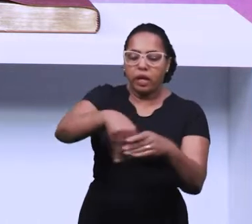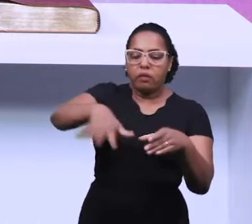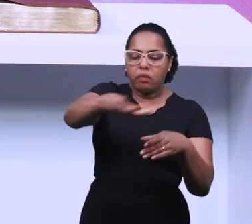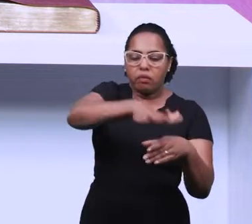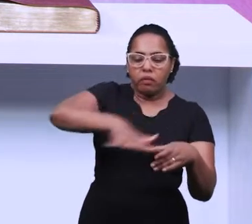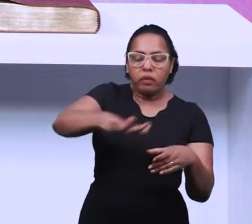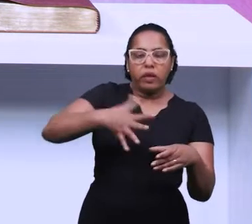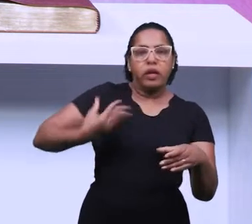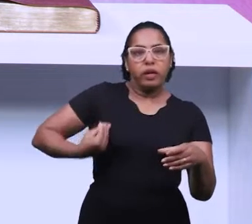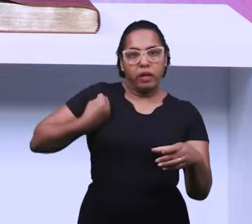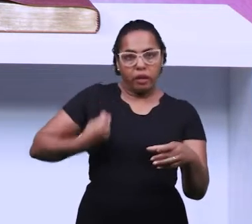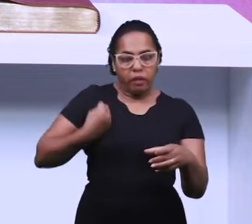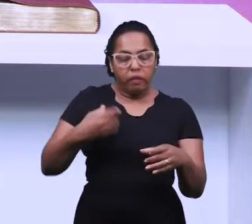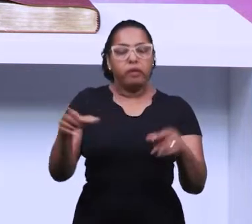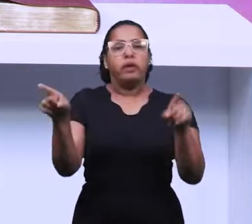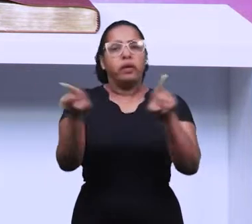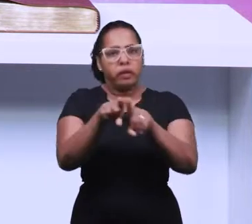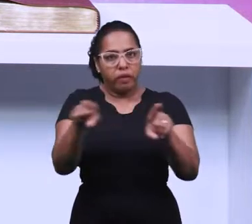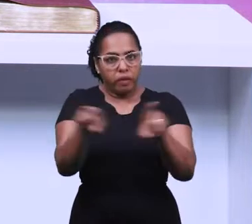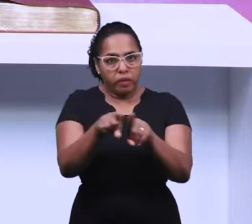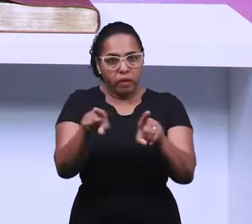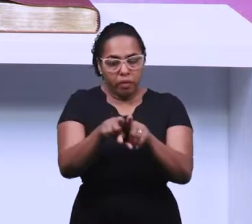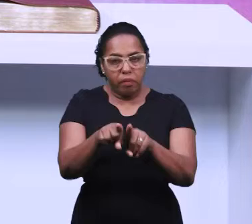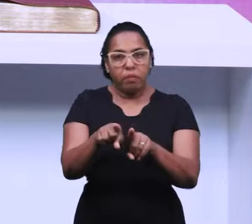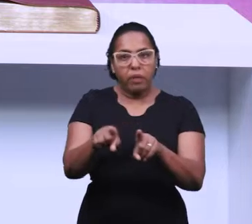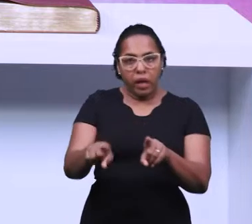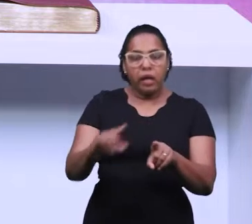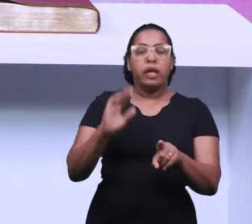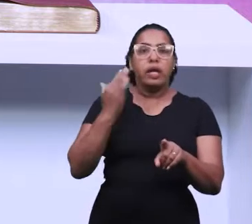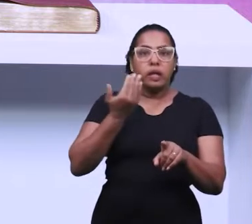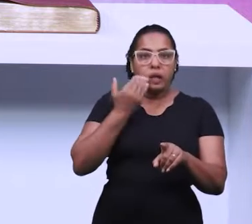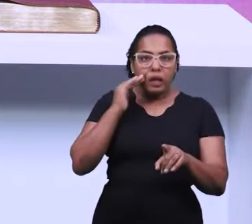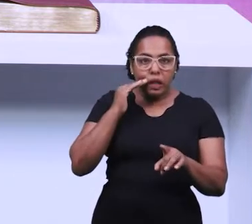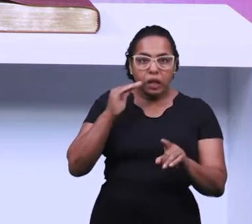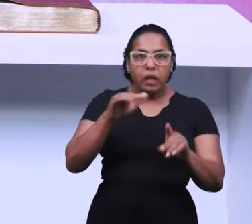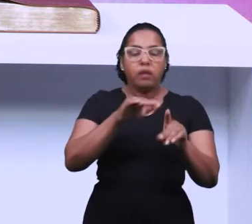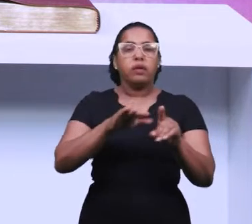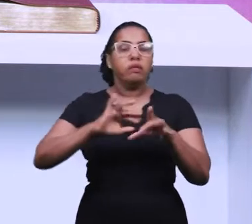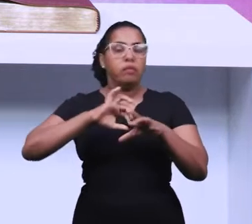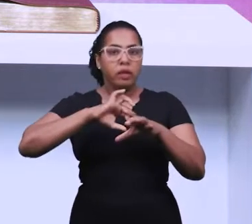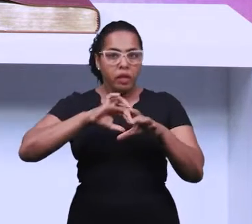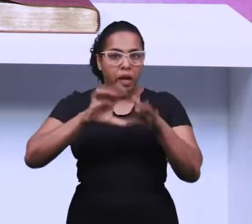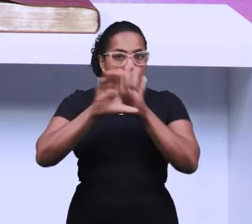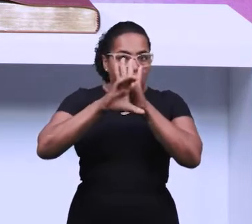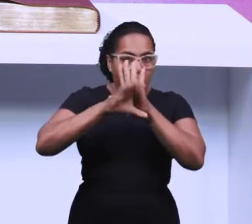inserido. Então, também devemos considerar as características sociais.